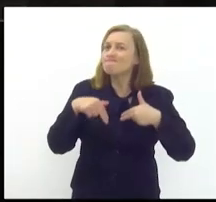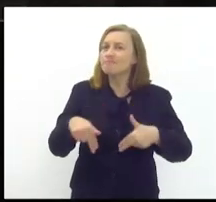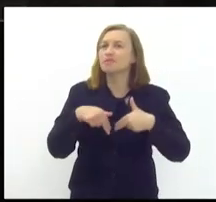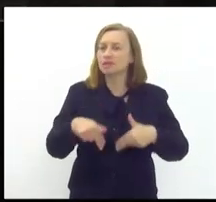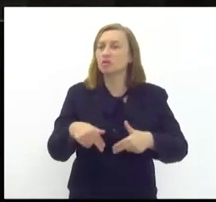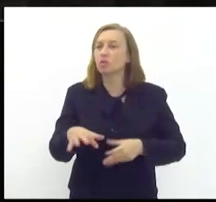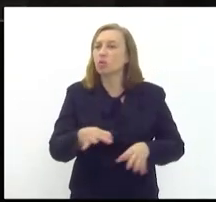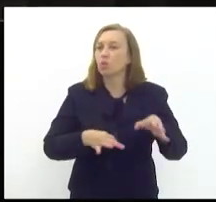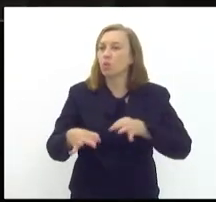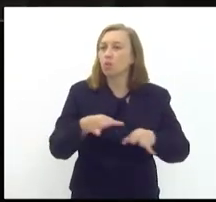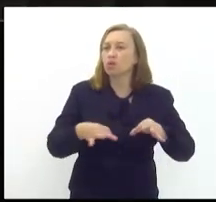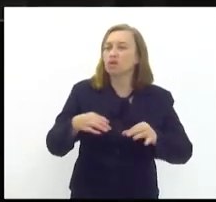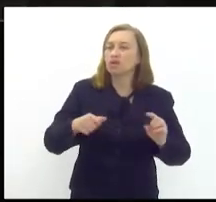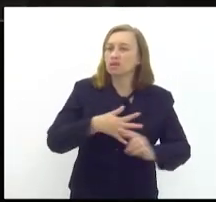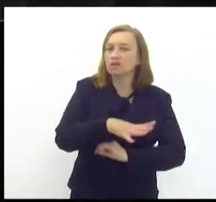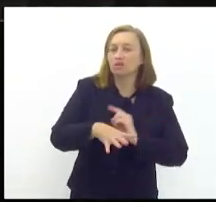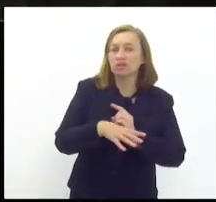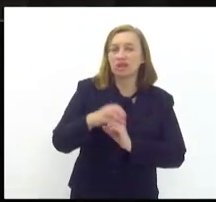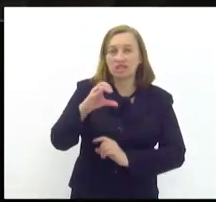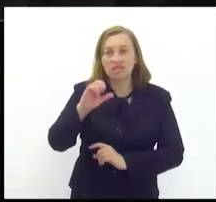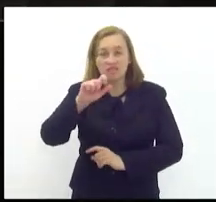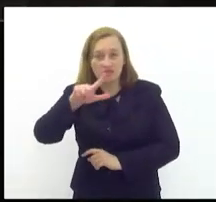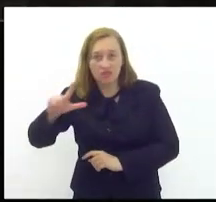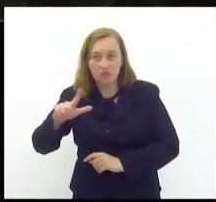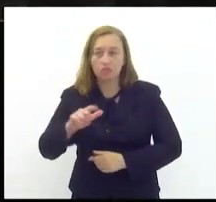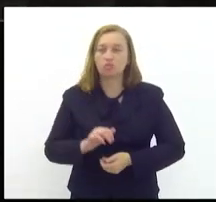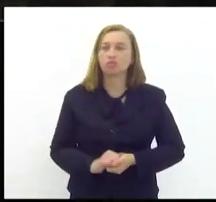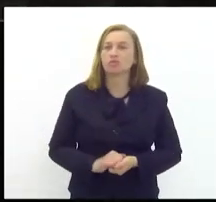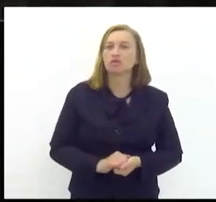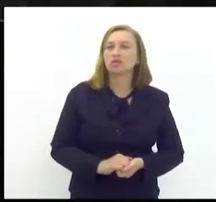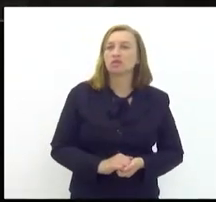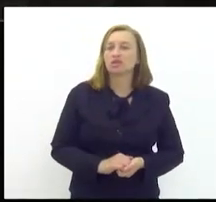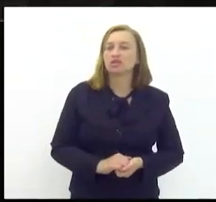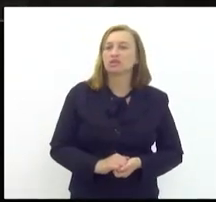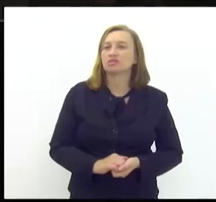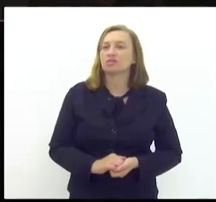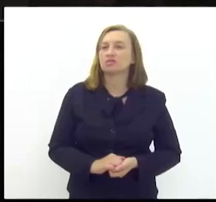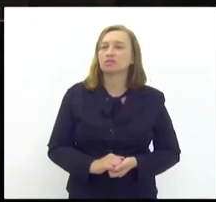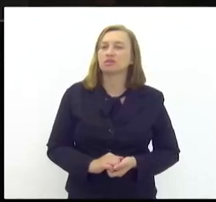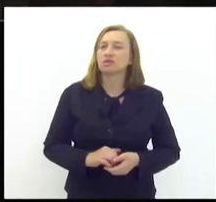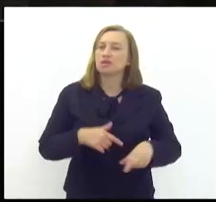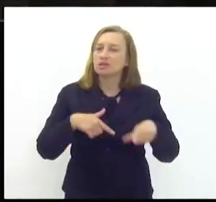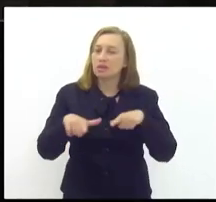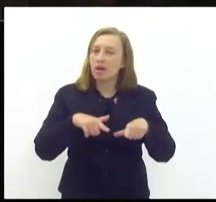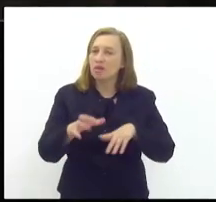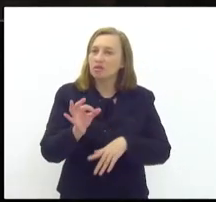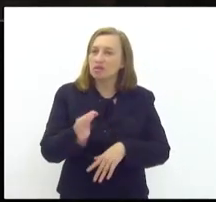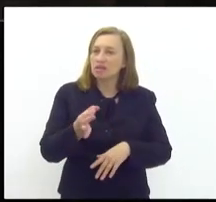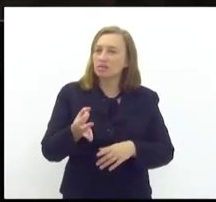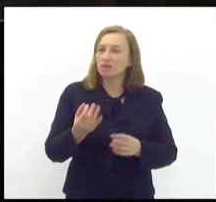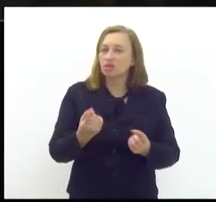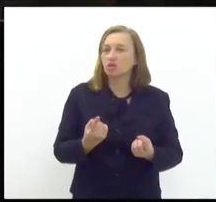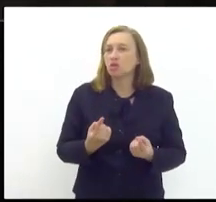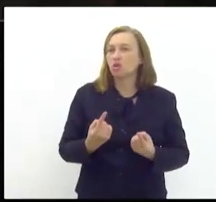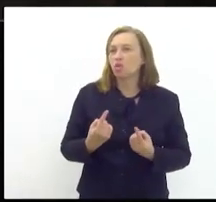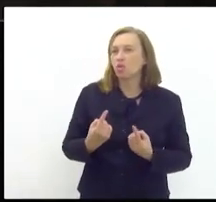e organizações da sociedade civil que atuam contundente contra